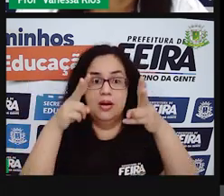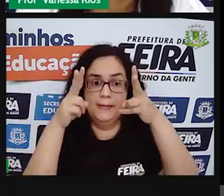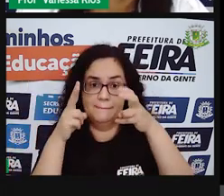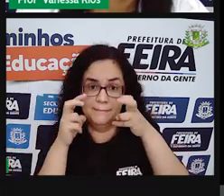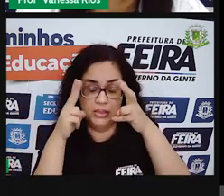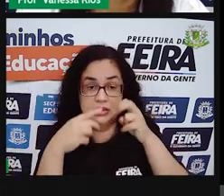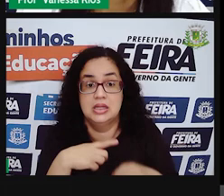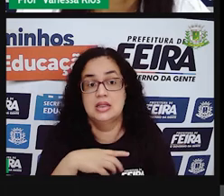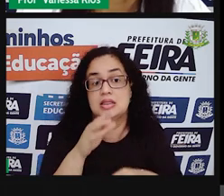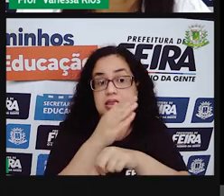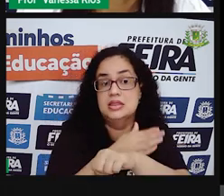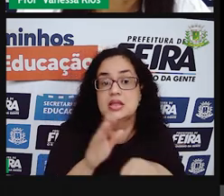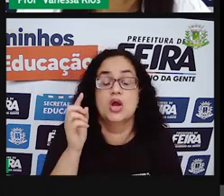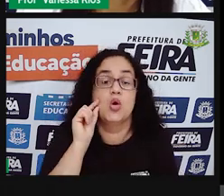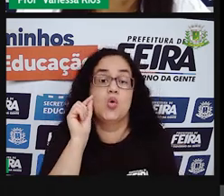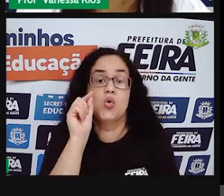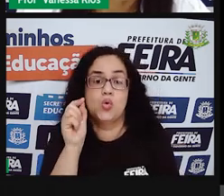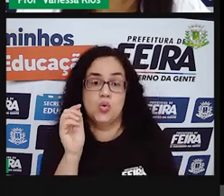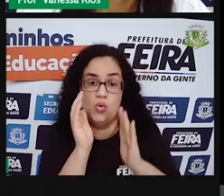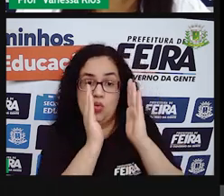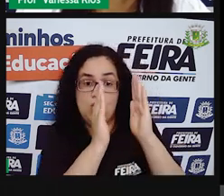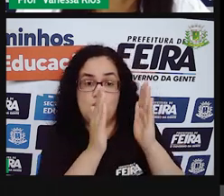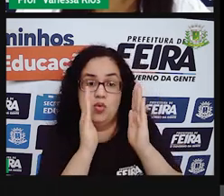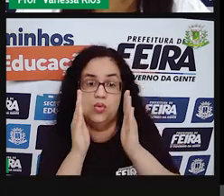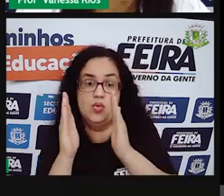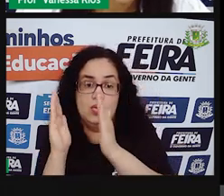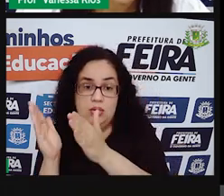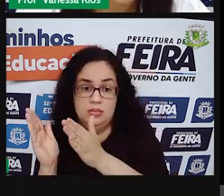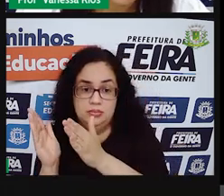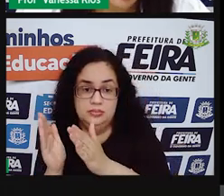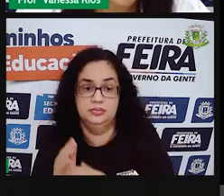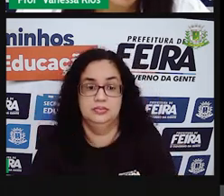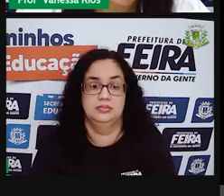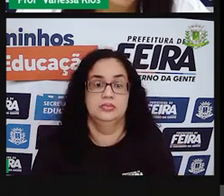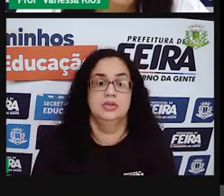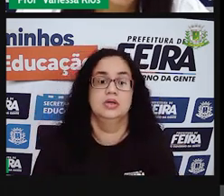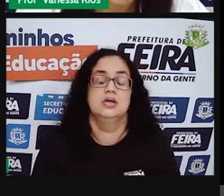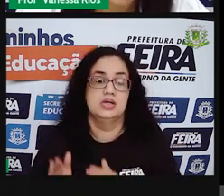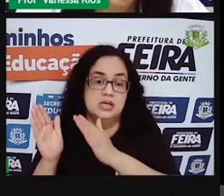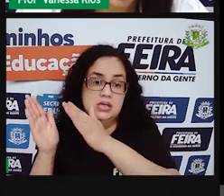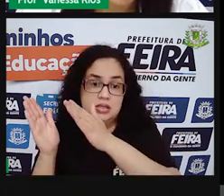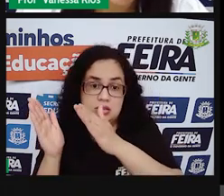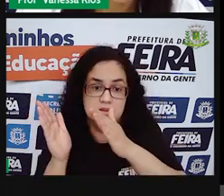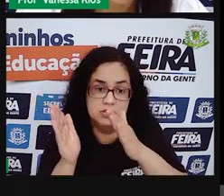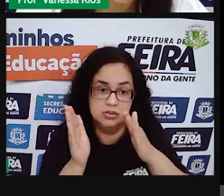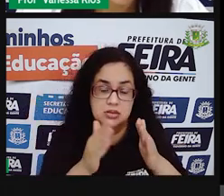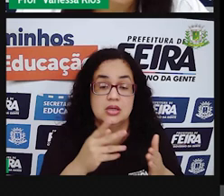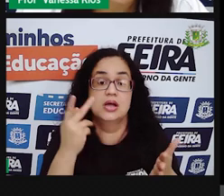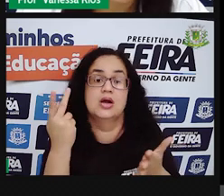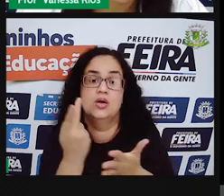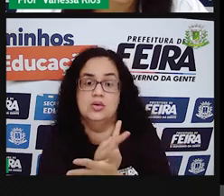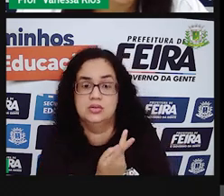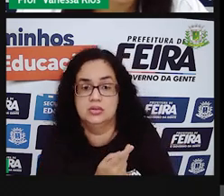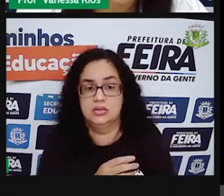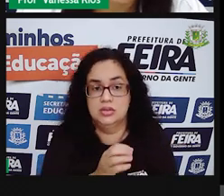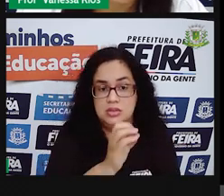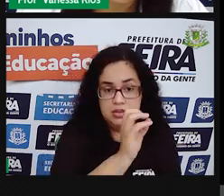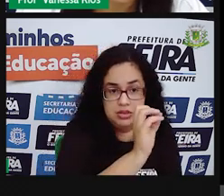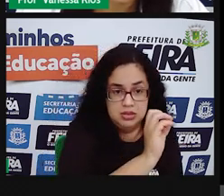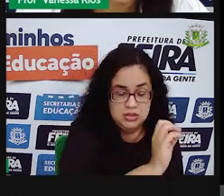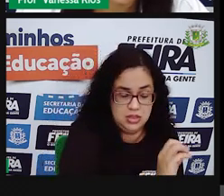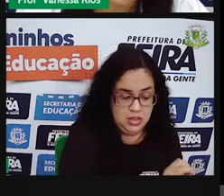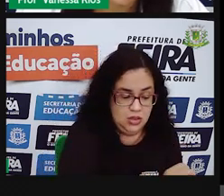observar, tentando definir os padrões, olhem só. A sequência, nesse caso, acontece assim, na primeira